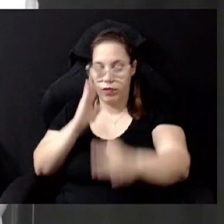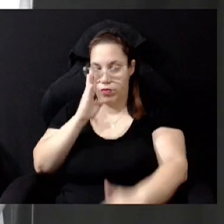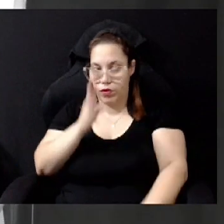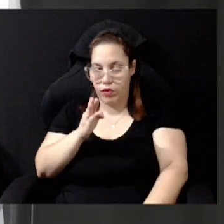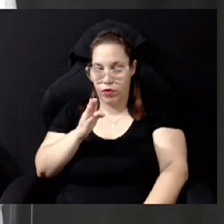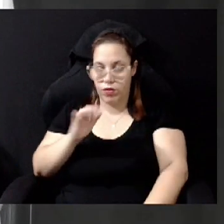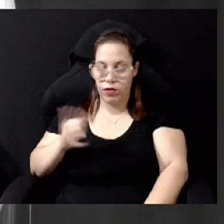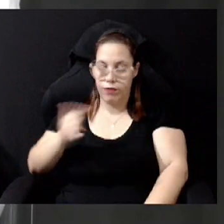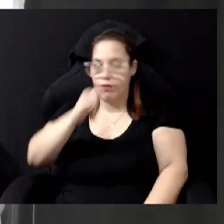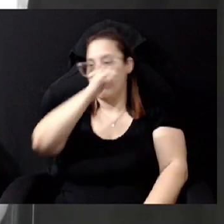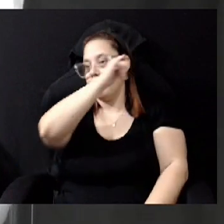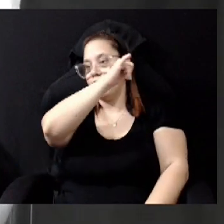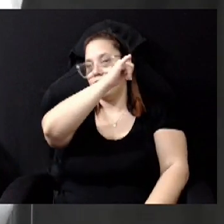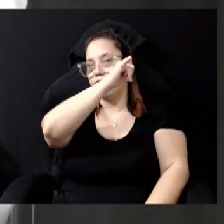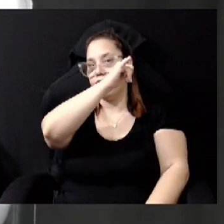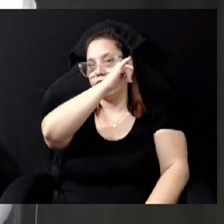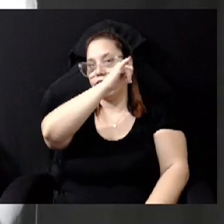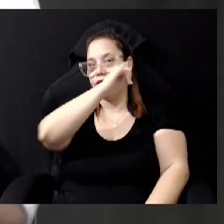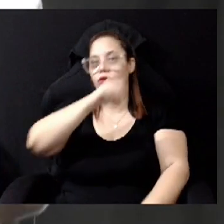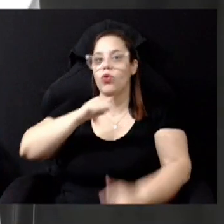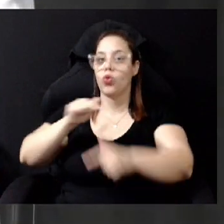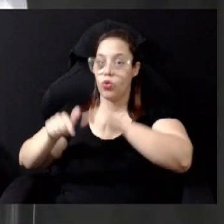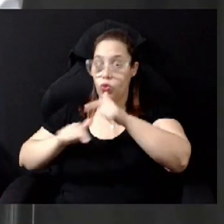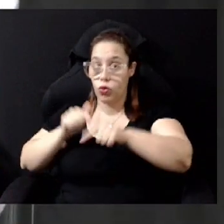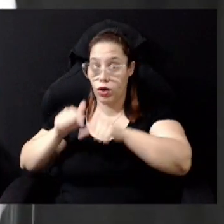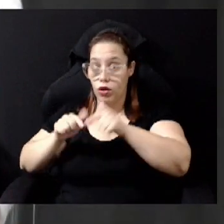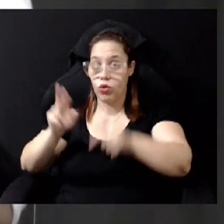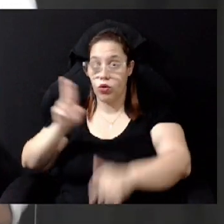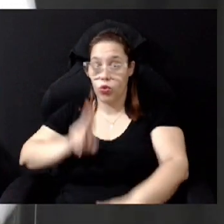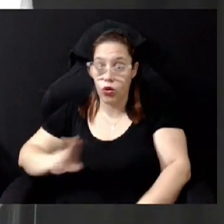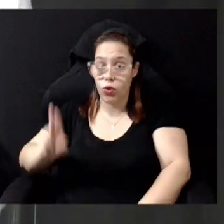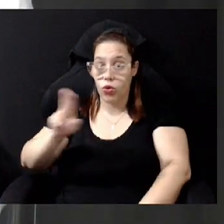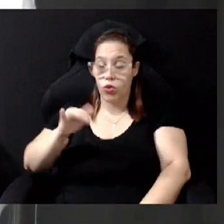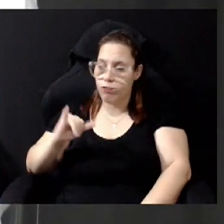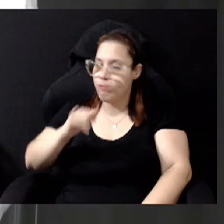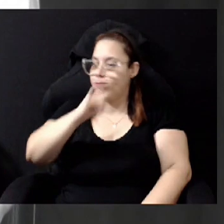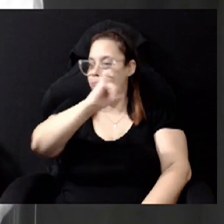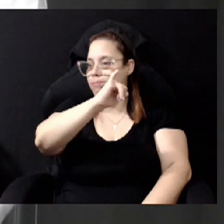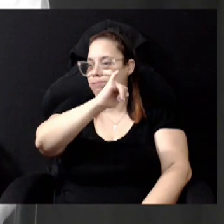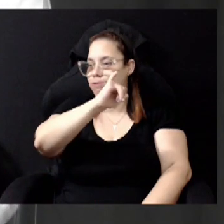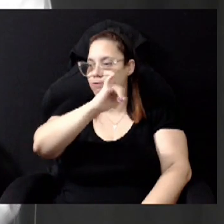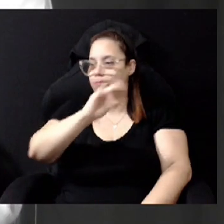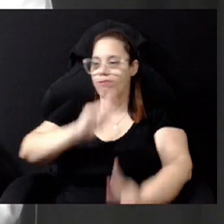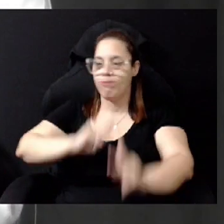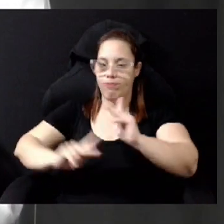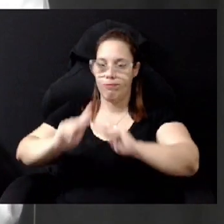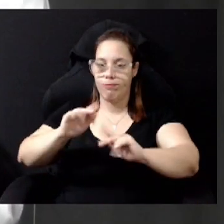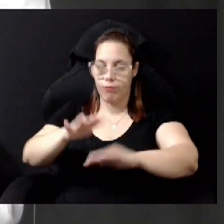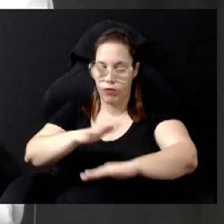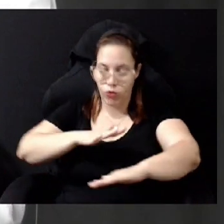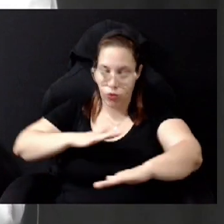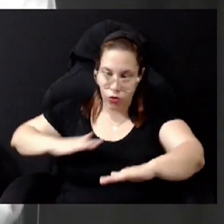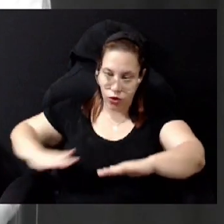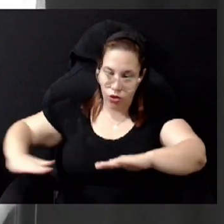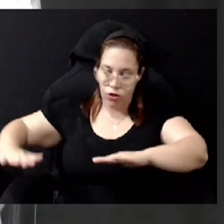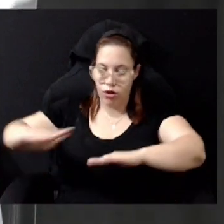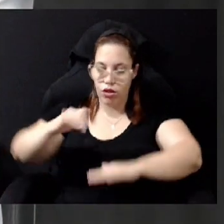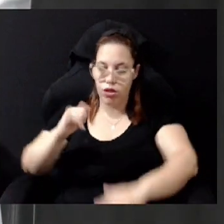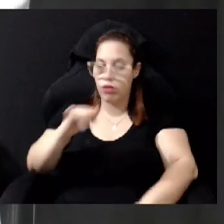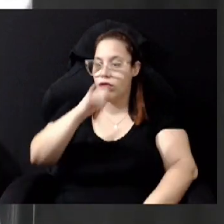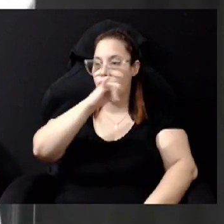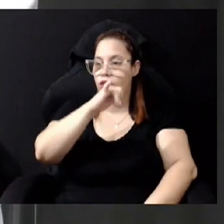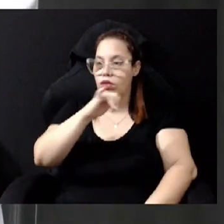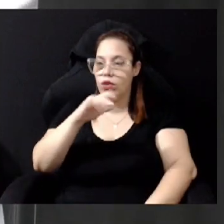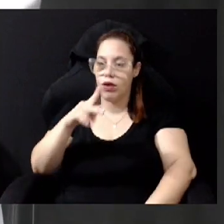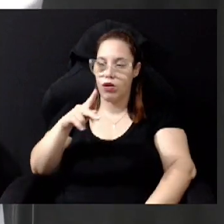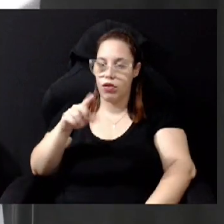Viracopos, dos trabalhadores, dos usuários do aeroporto de Viracopos e da população do entorno do aeroporto de Viracopos, desde o Planalto, Nova